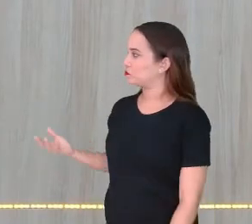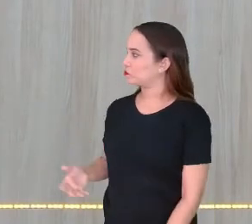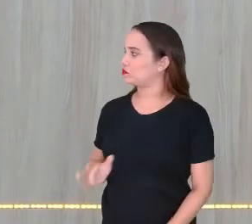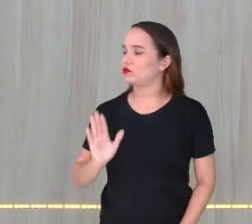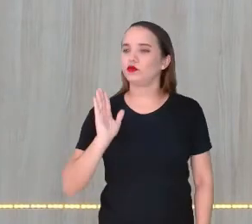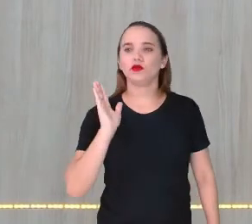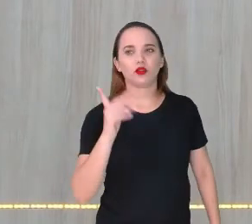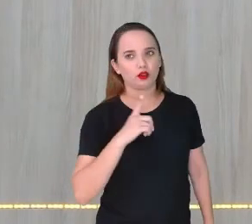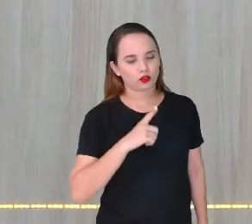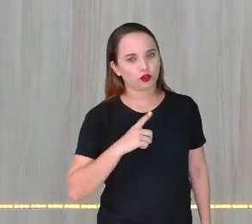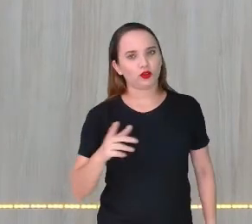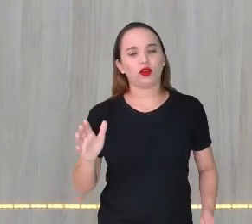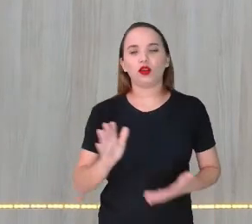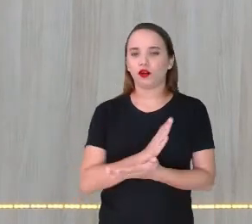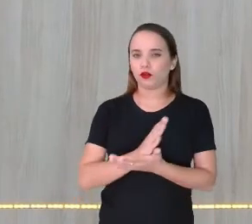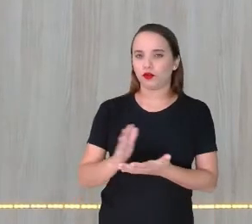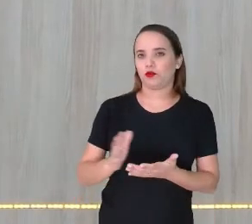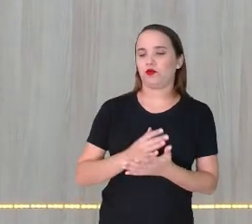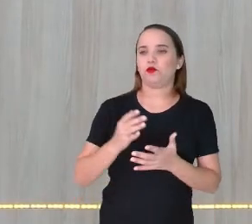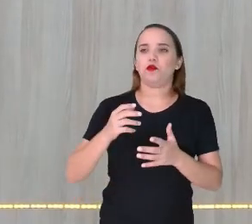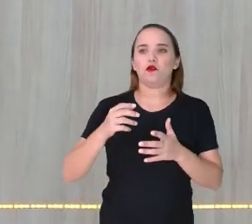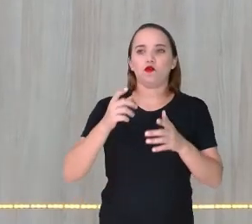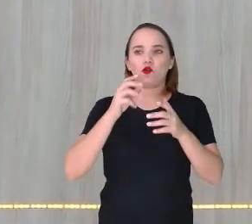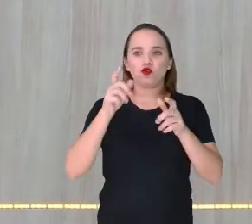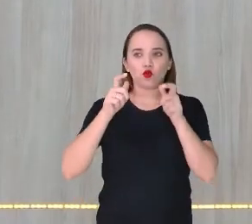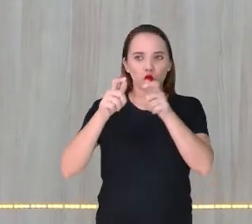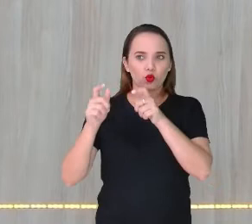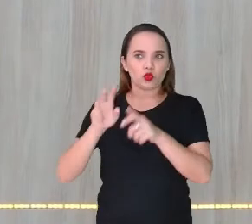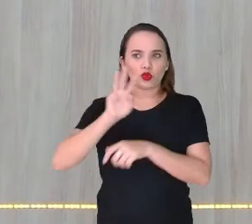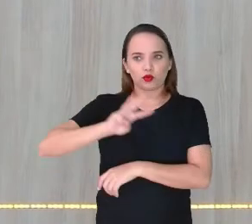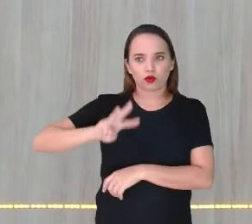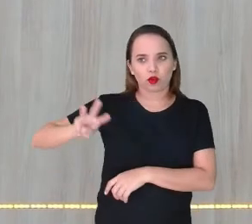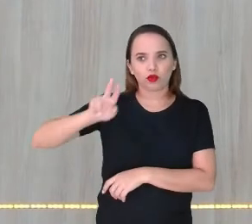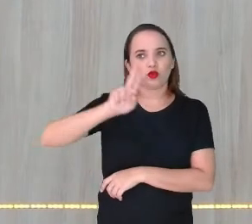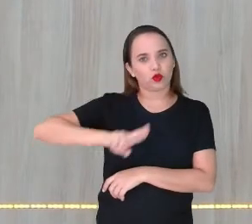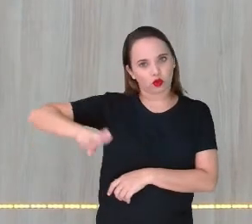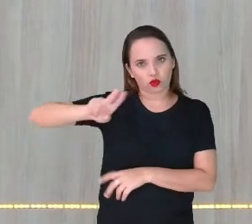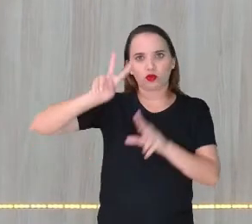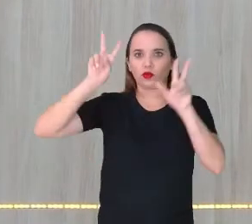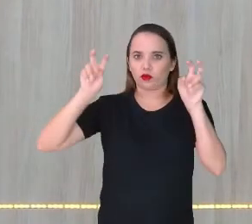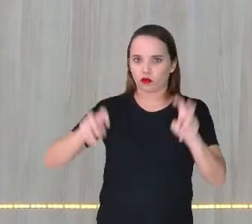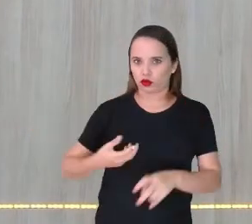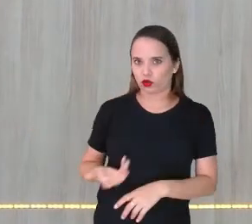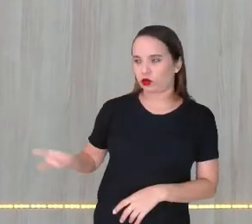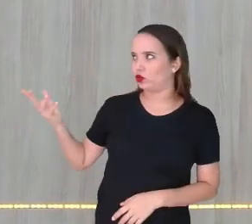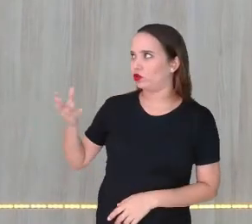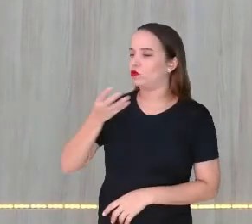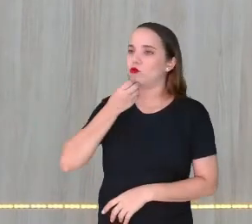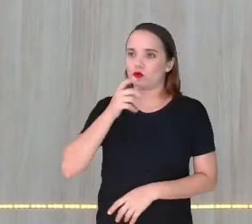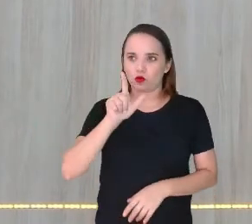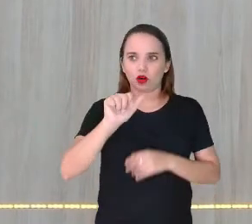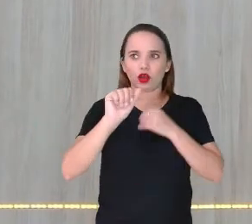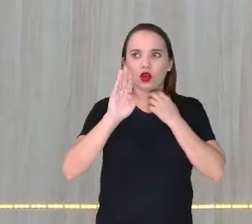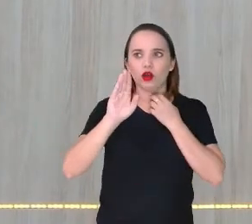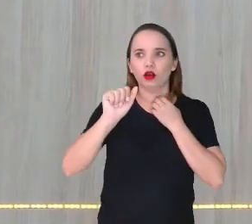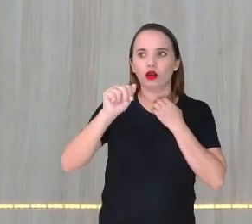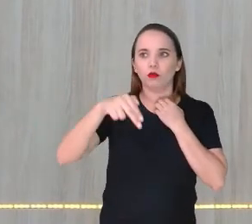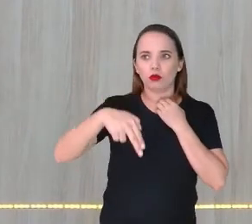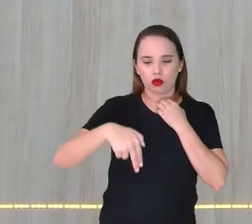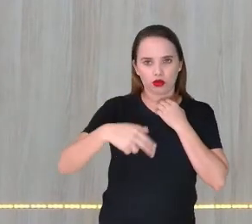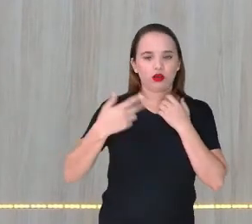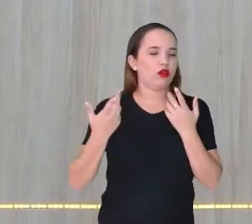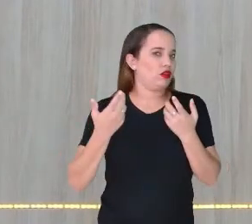já temos aí algumas referências que eu utilizei para poder falar de Laban, né? A gente não tem como falar dele sem meio